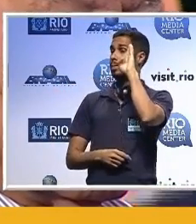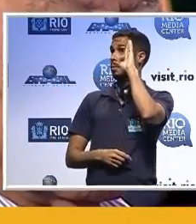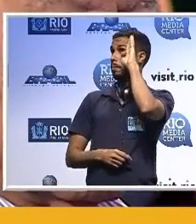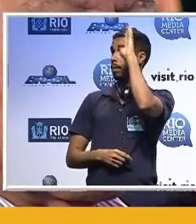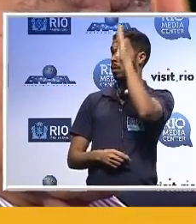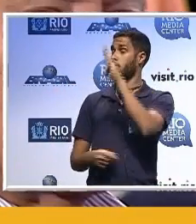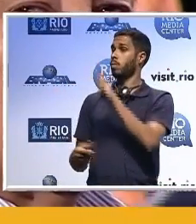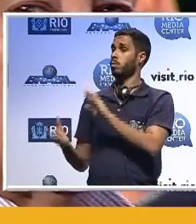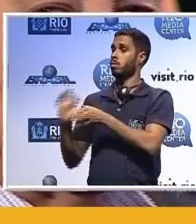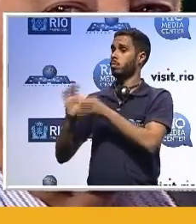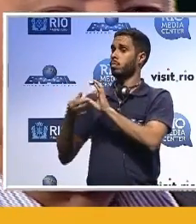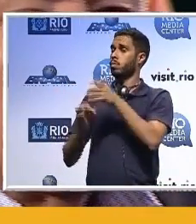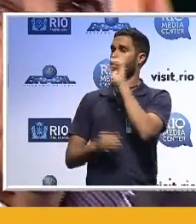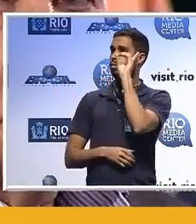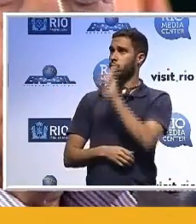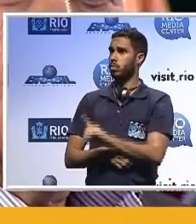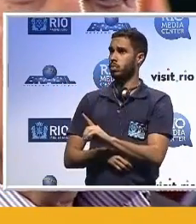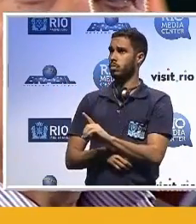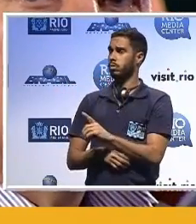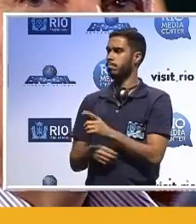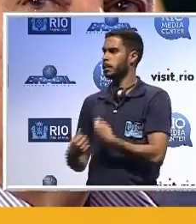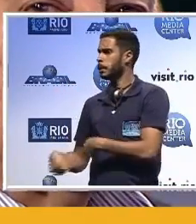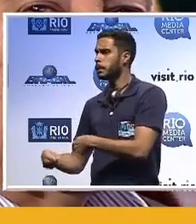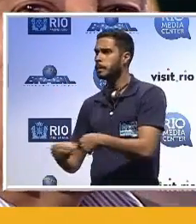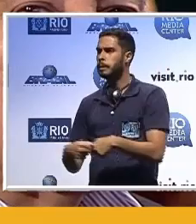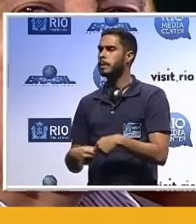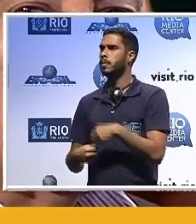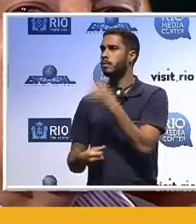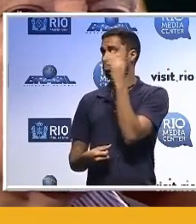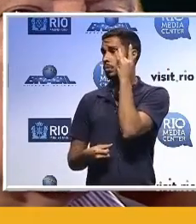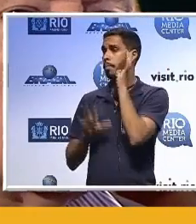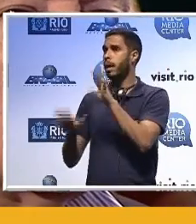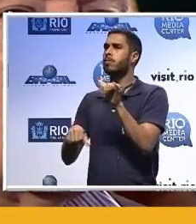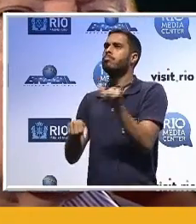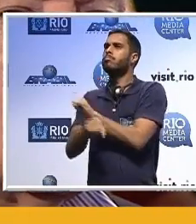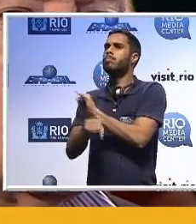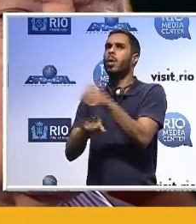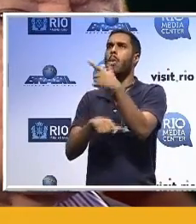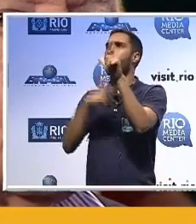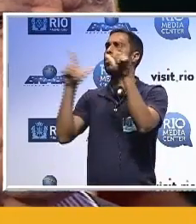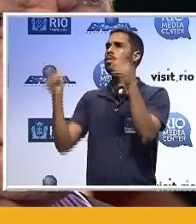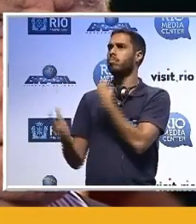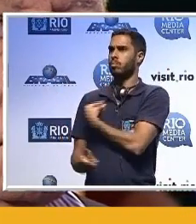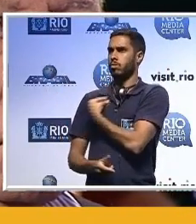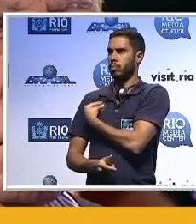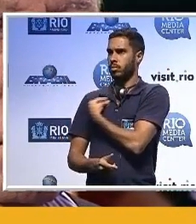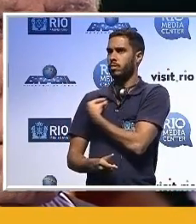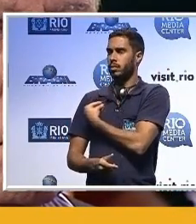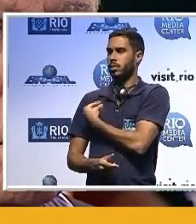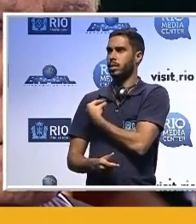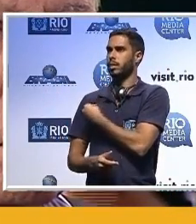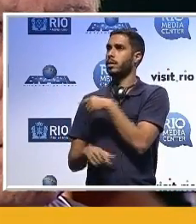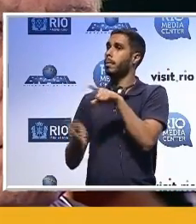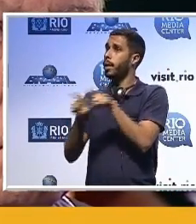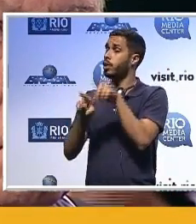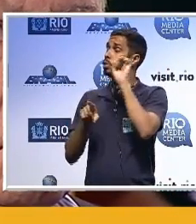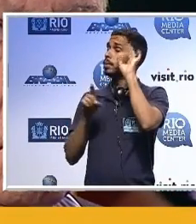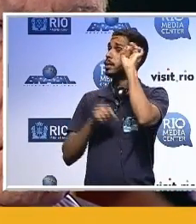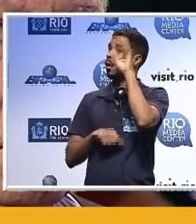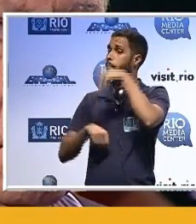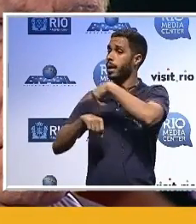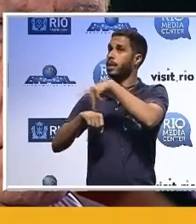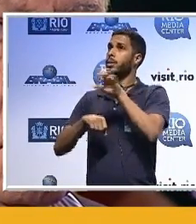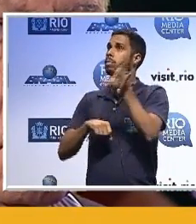gente vê a acessibilidade se tornando real, mas que outras estratégias existem, especialmente em outros locais do país? A gente tem o Nordeste, que tem